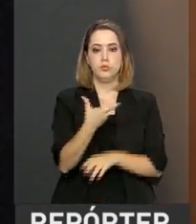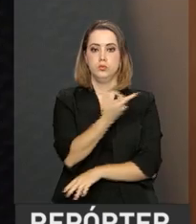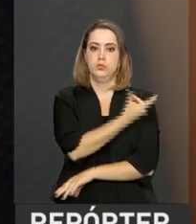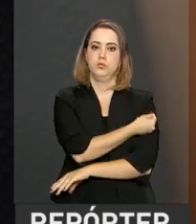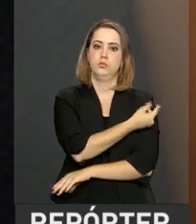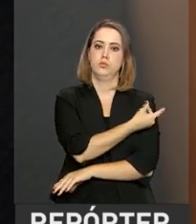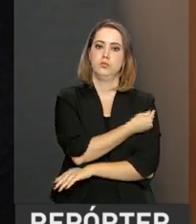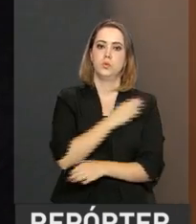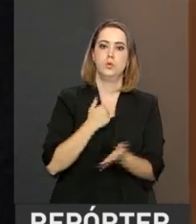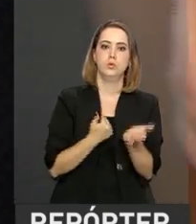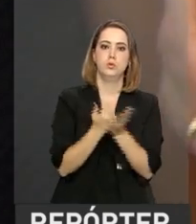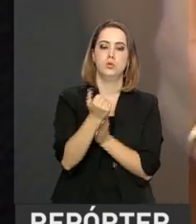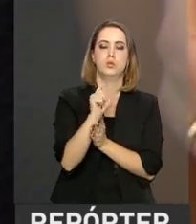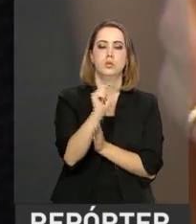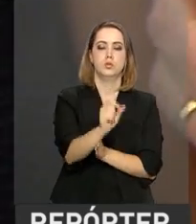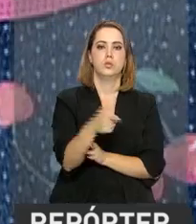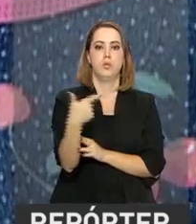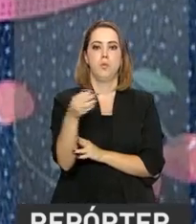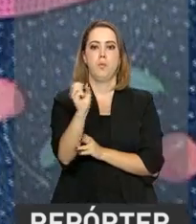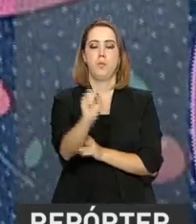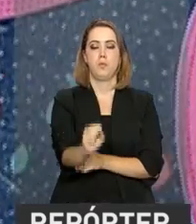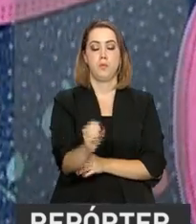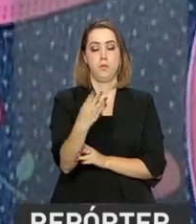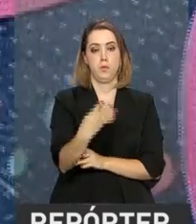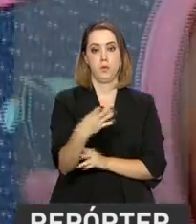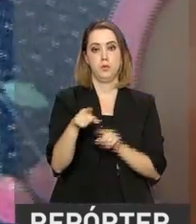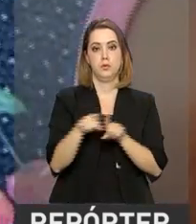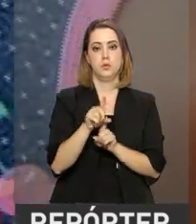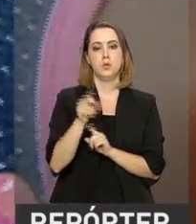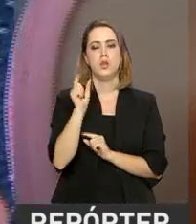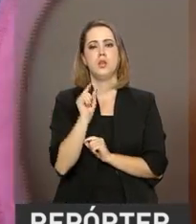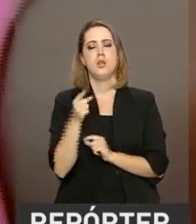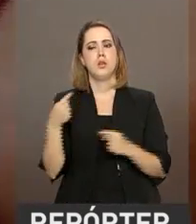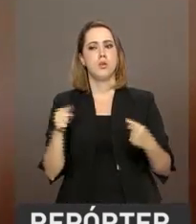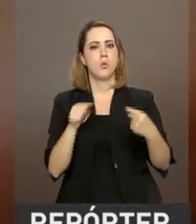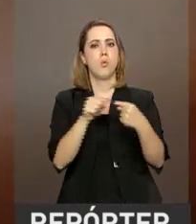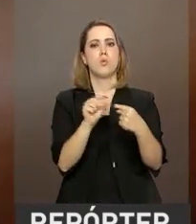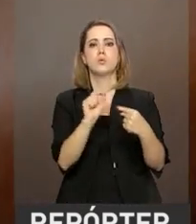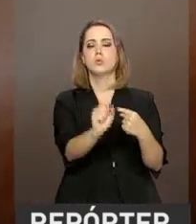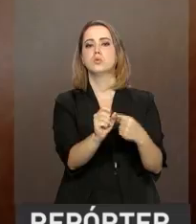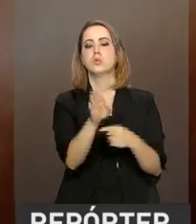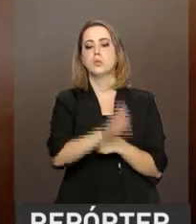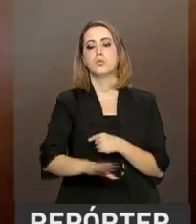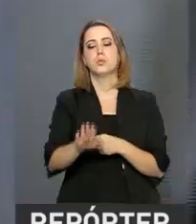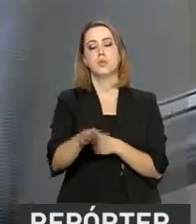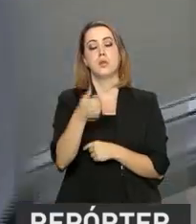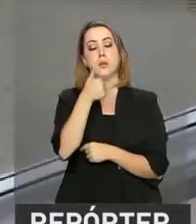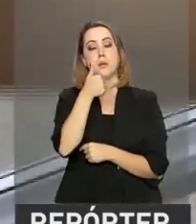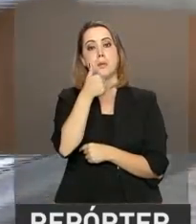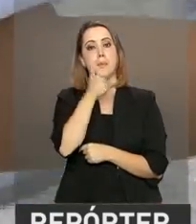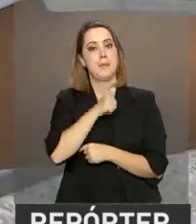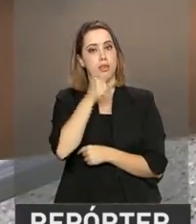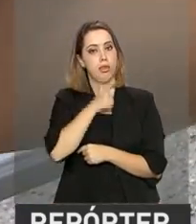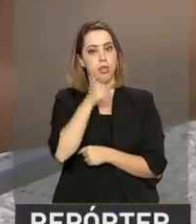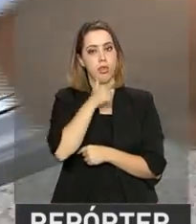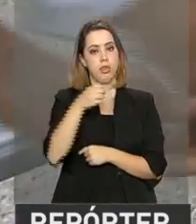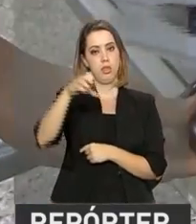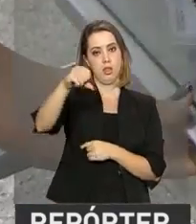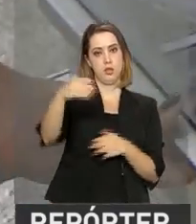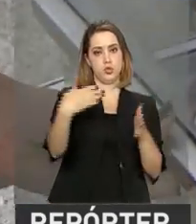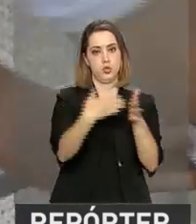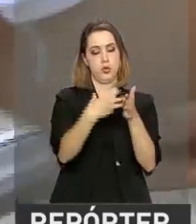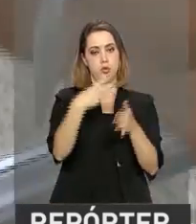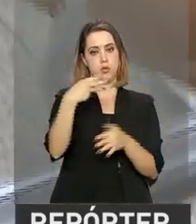imunizações desde 2014 e era indicada para meninas de nove a 13 anos agora os meninos de